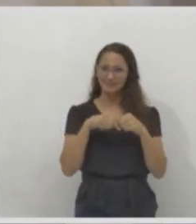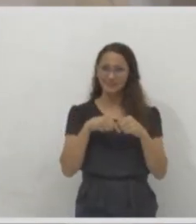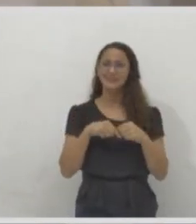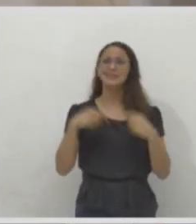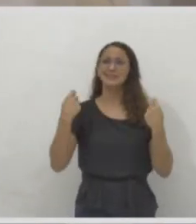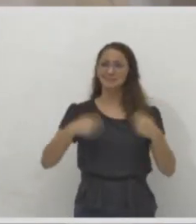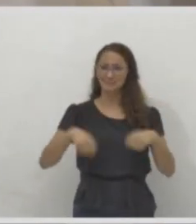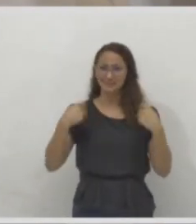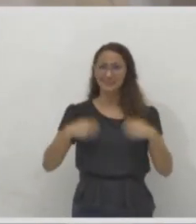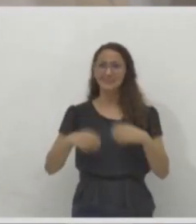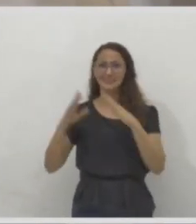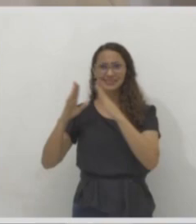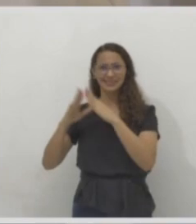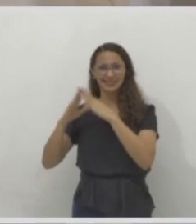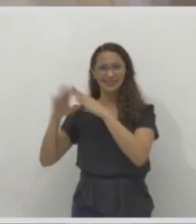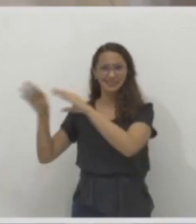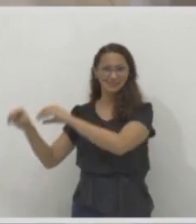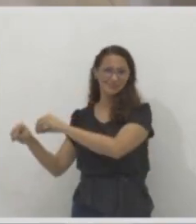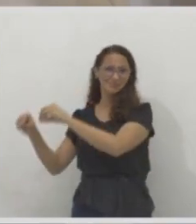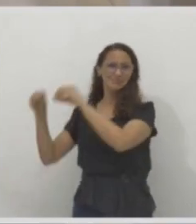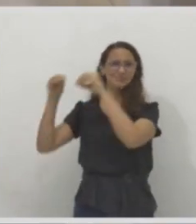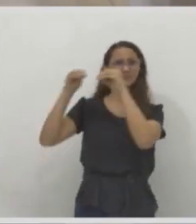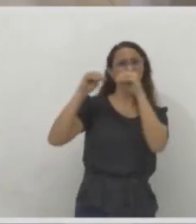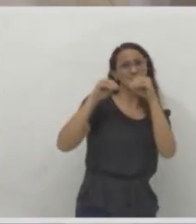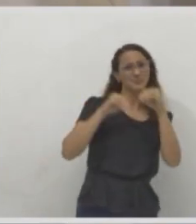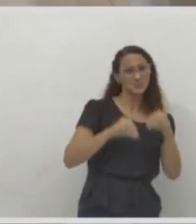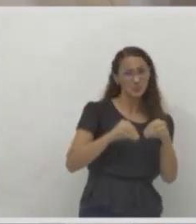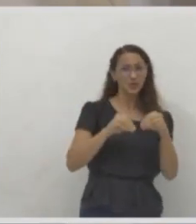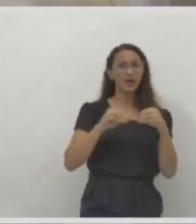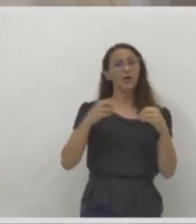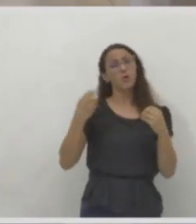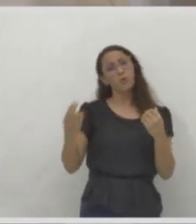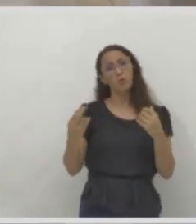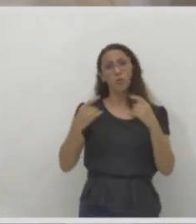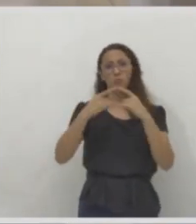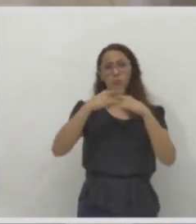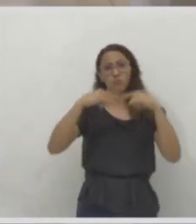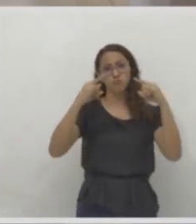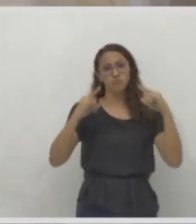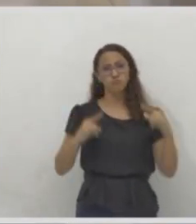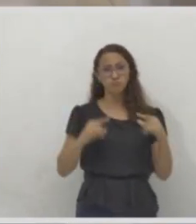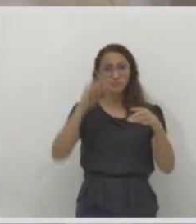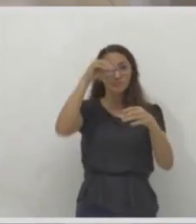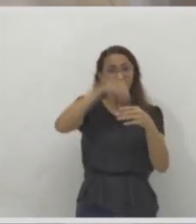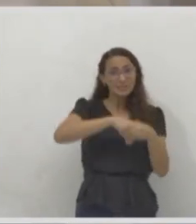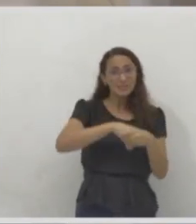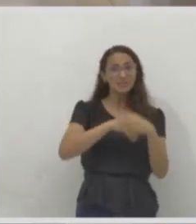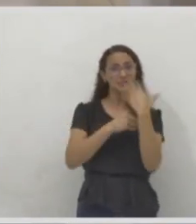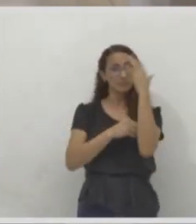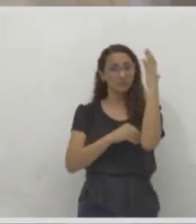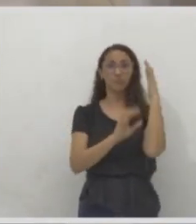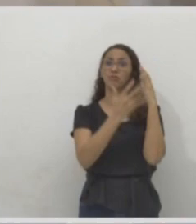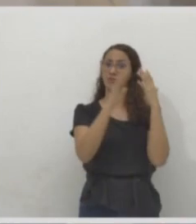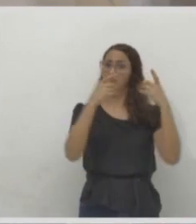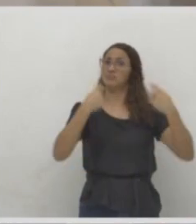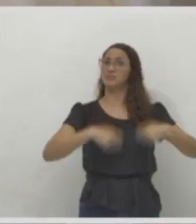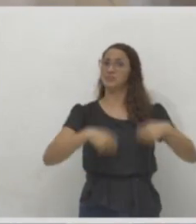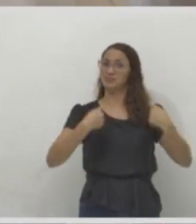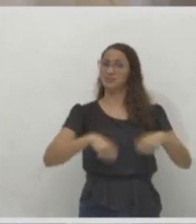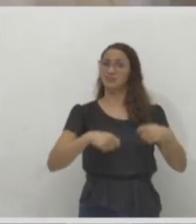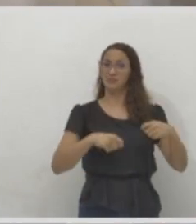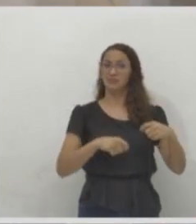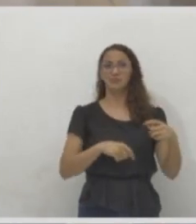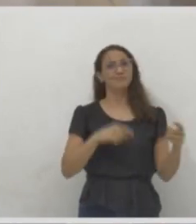morar, tá? Ou simplesmente passar um bom tempo dentro da floresta. E quem fazia isso eram os